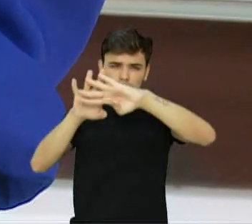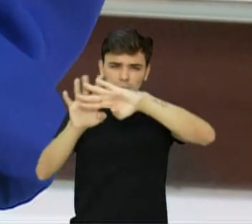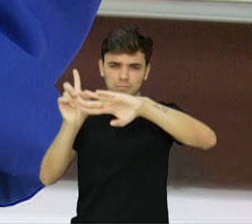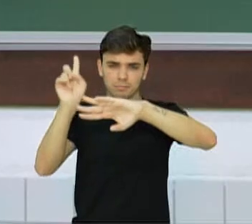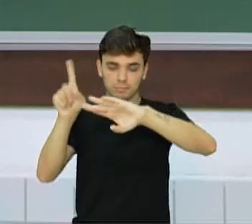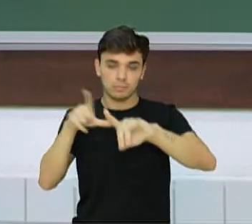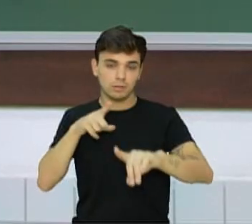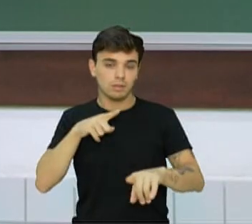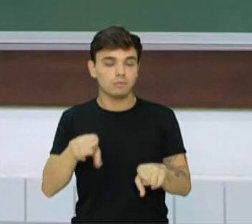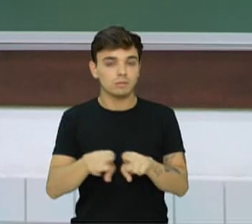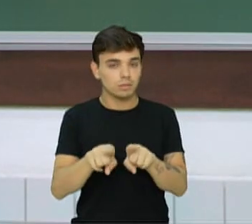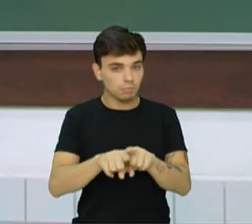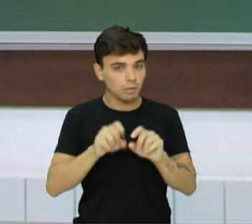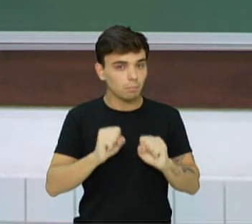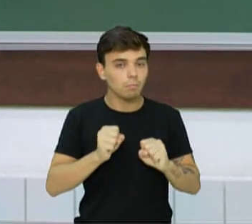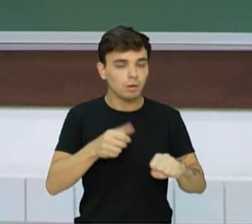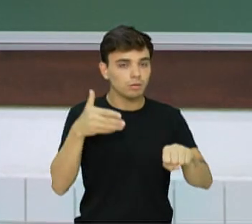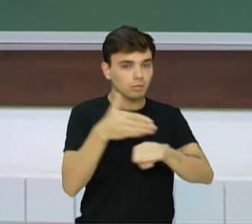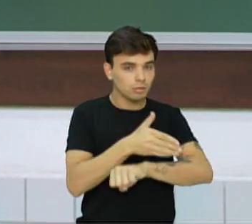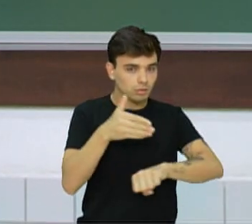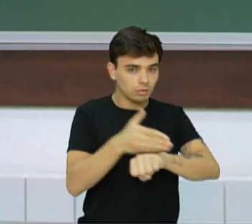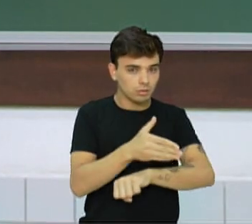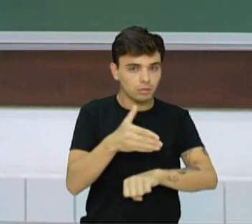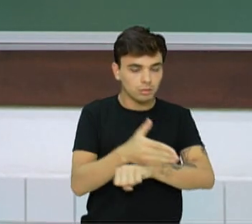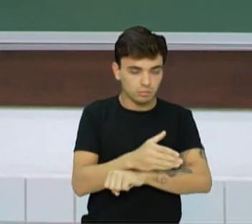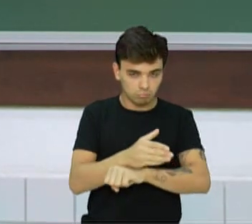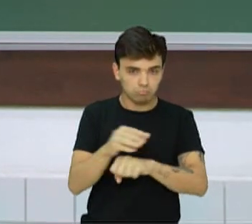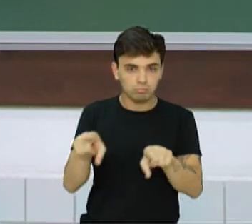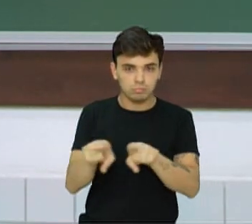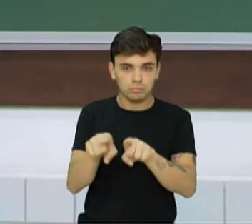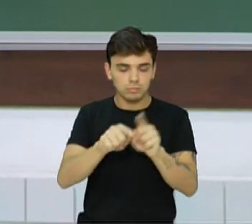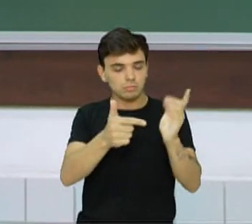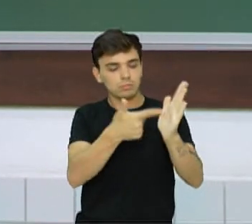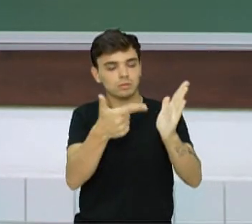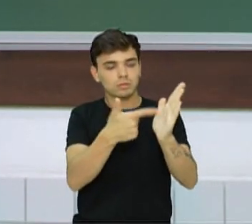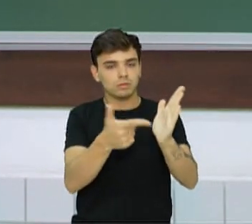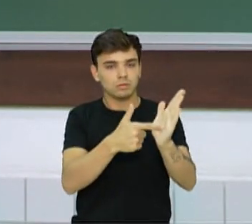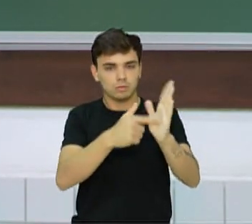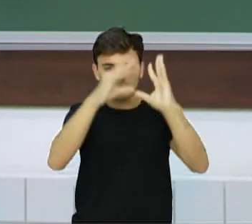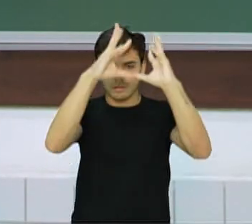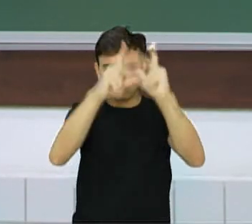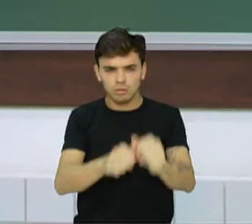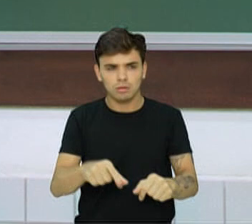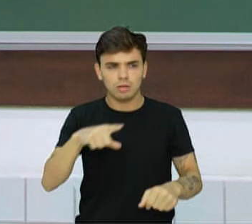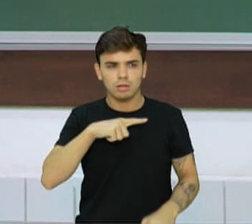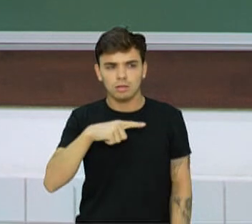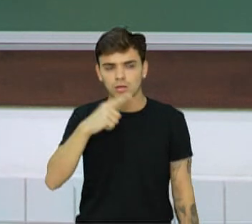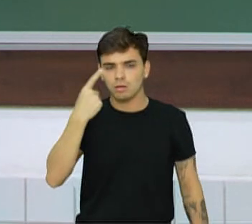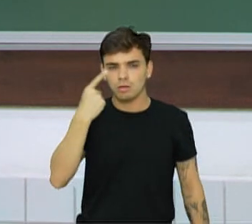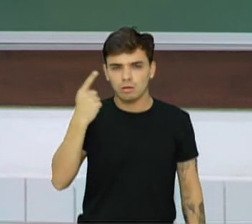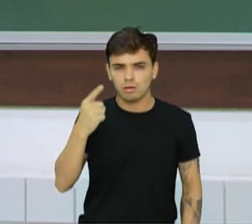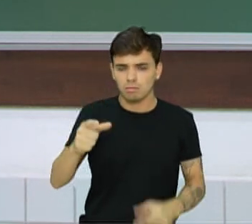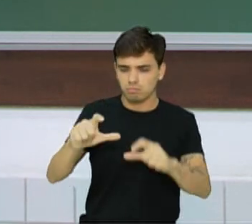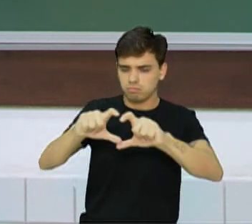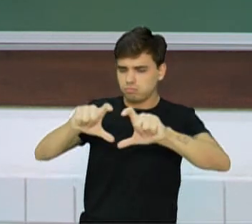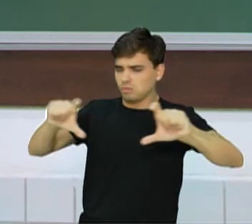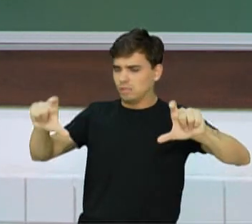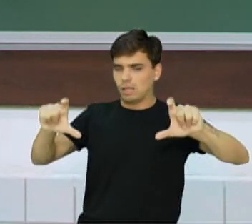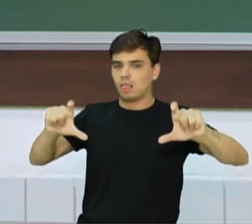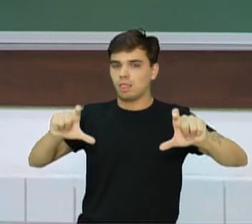da tela, você vai ter aí esse livro todo. É um calhamaço, né? Uma